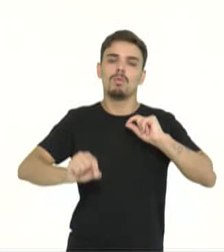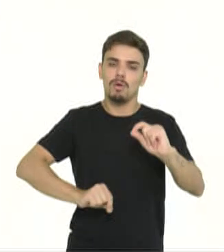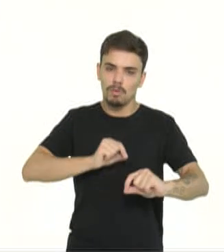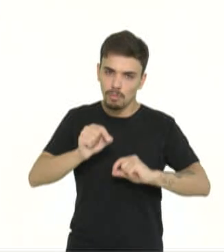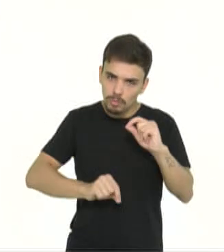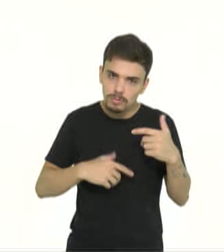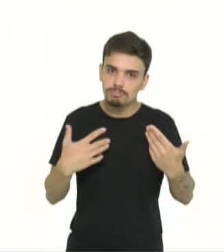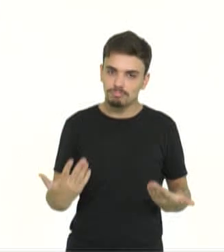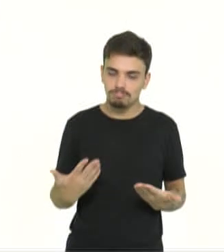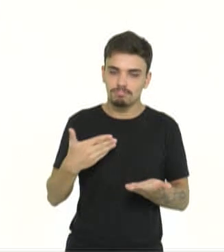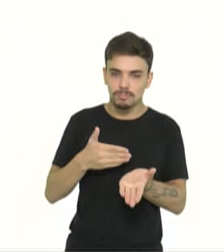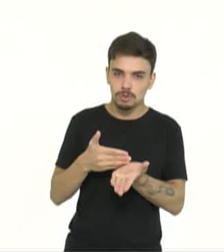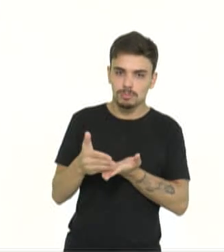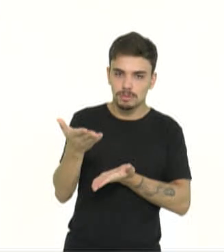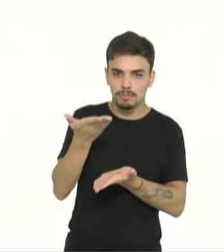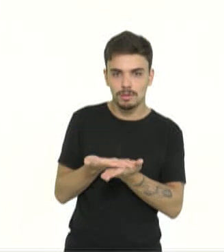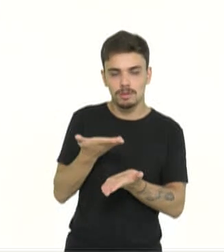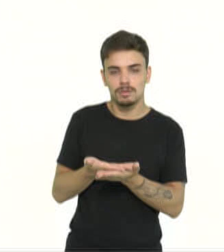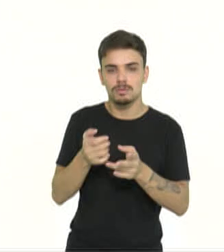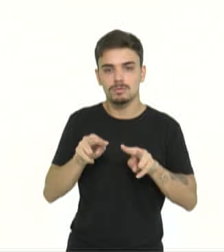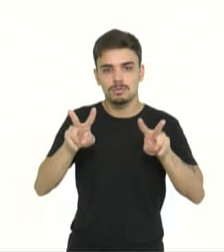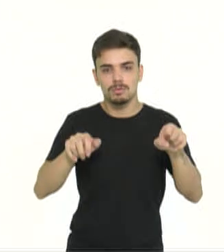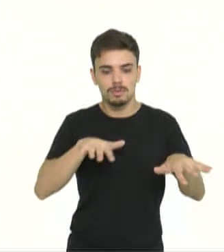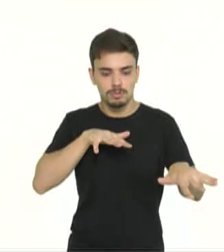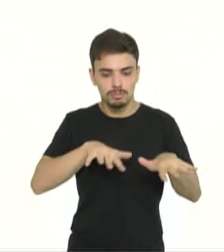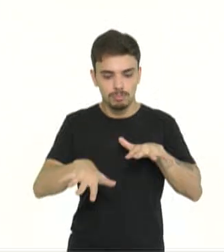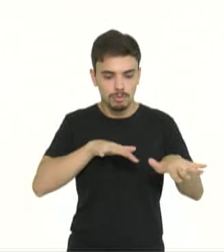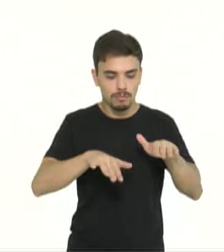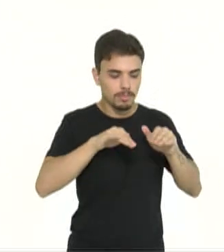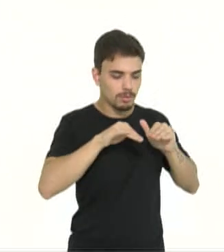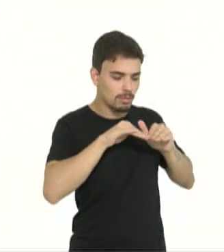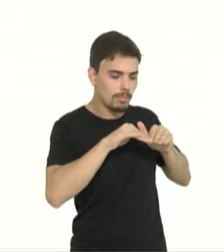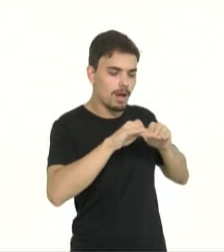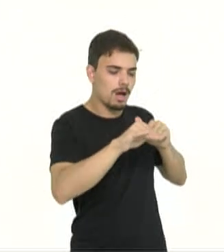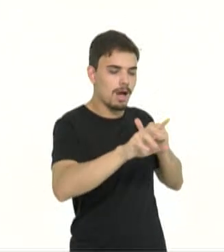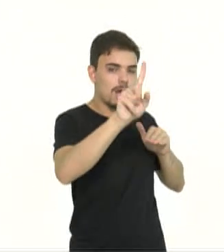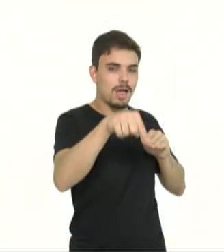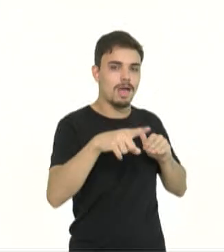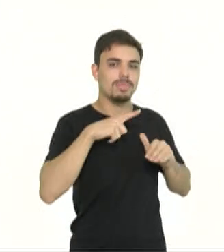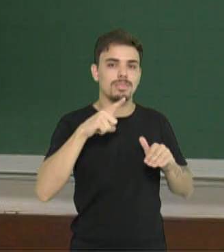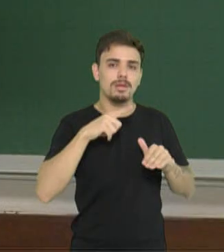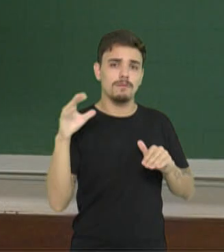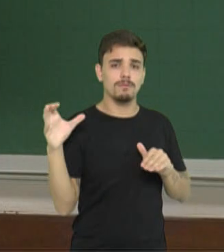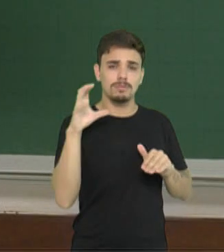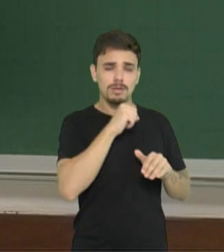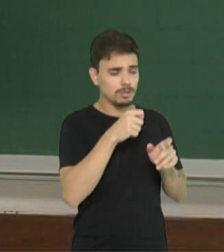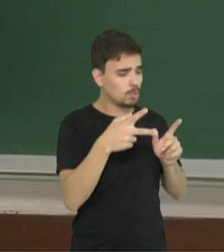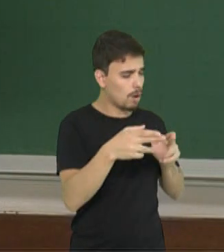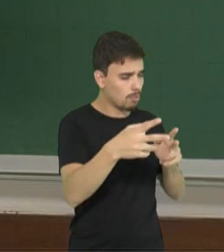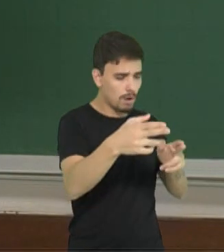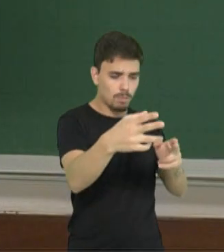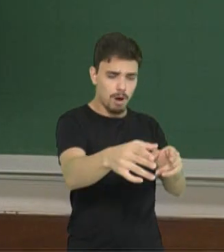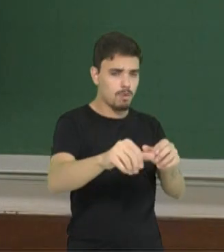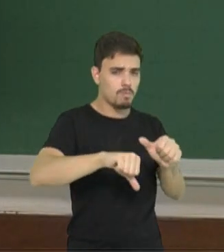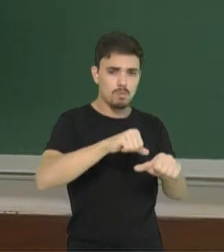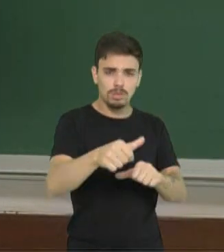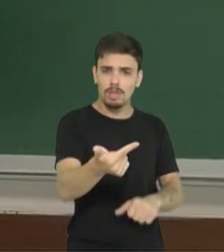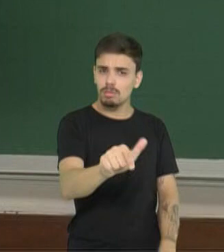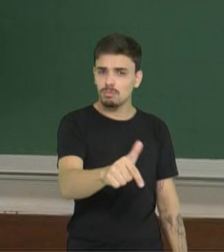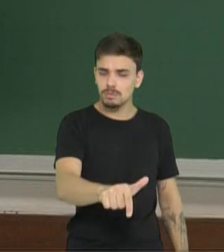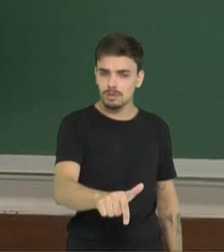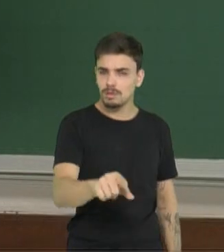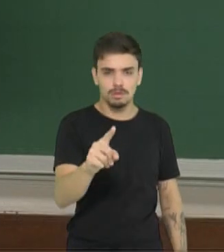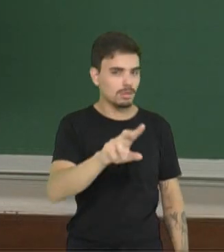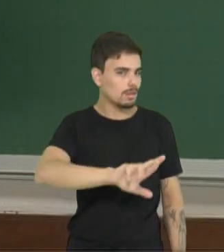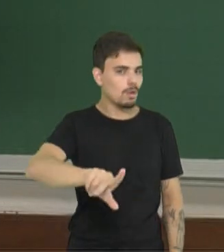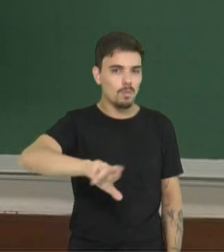vimos aí, começamos a aula vendo que o movimento uniforme é aquele que tem velocidade constante. Não é muito comum